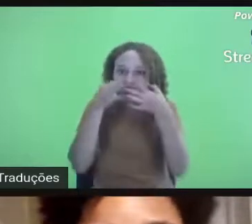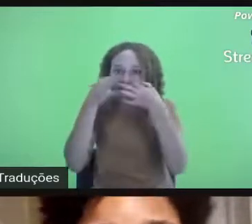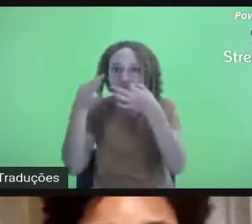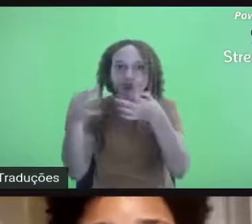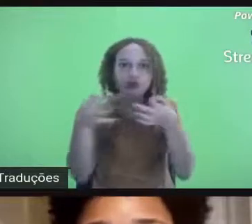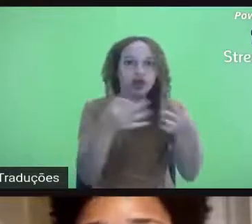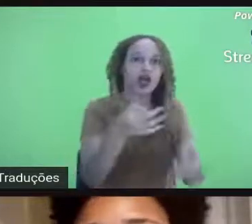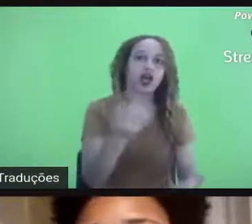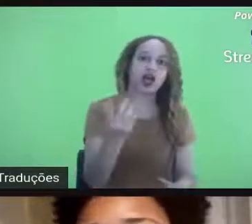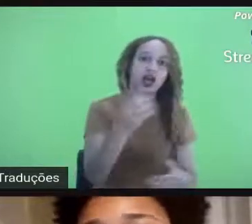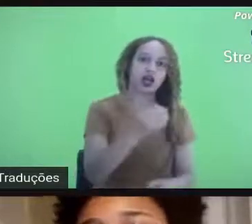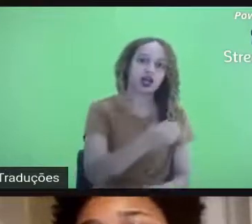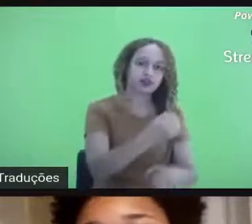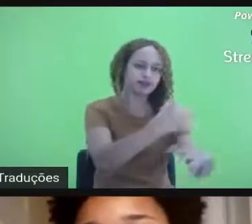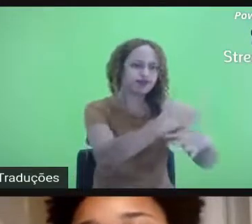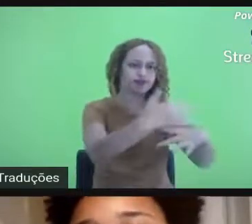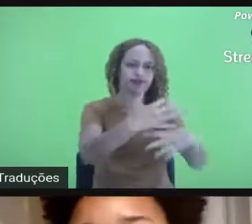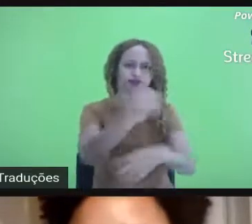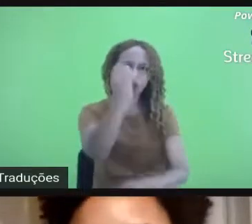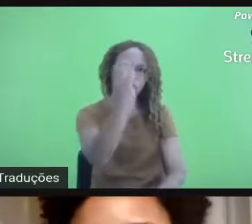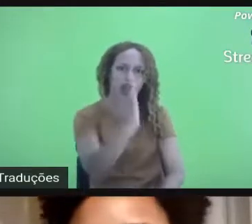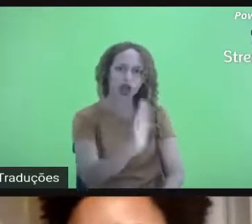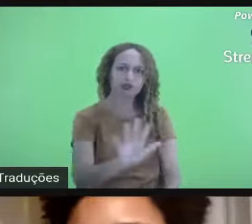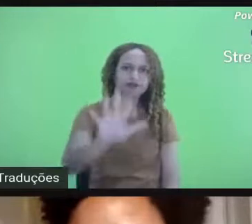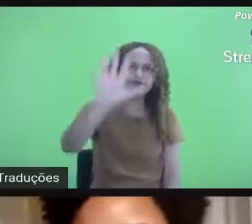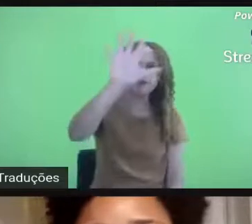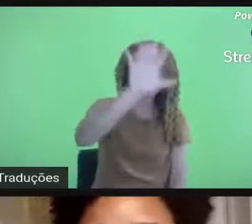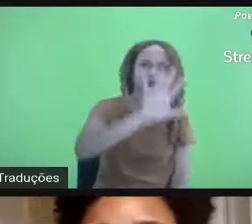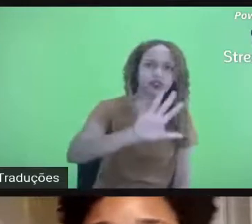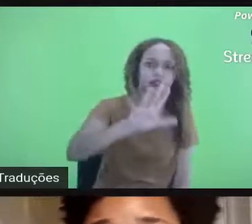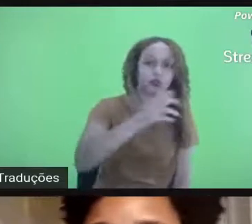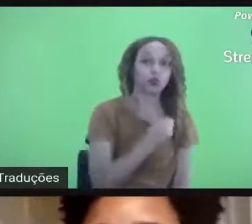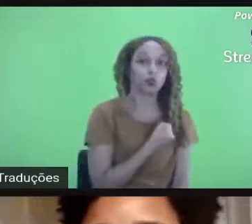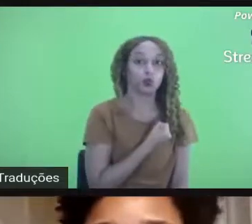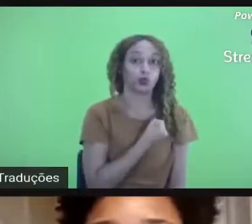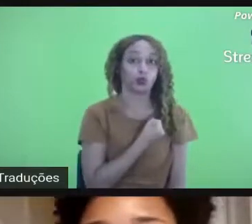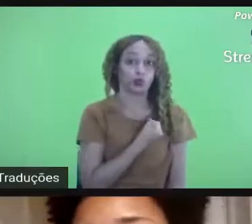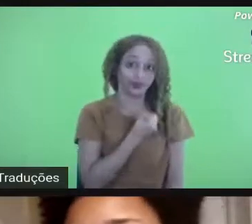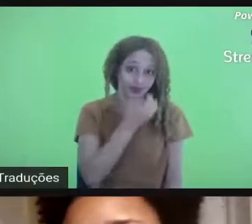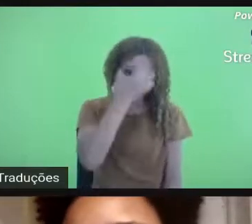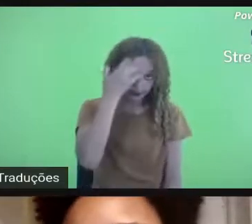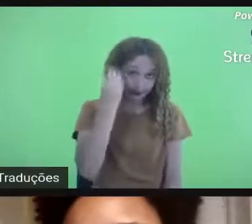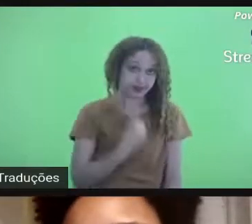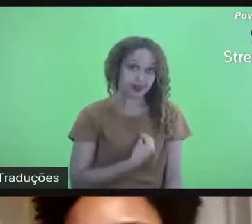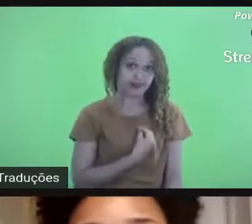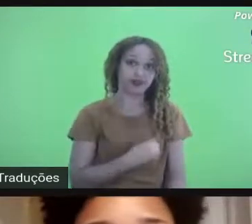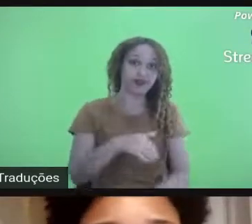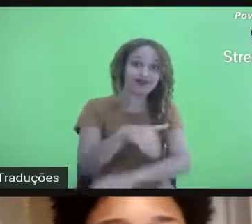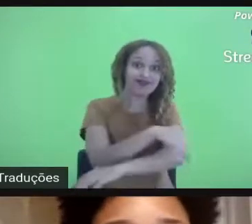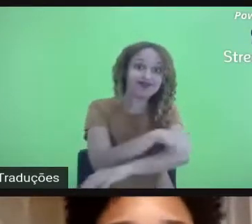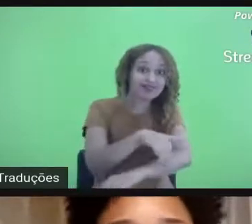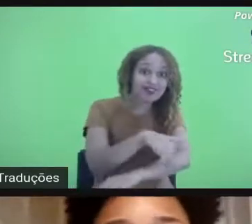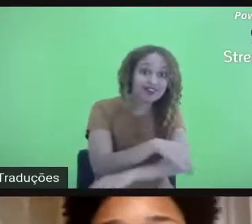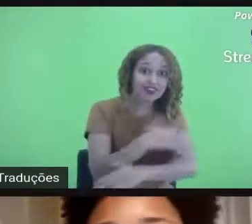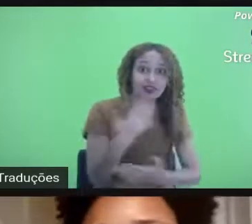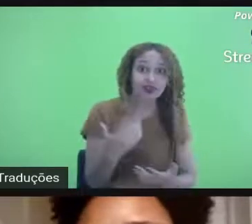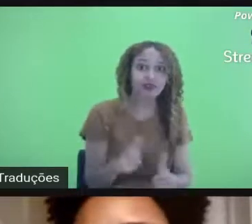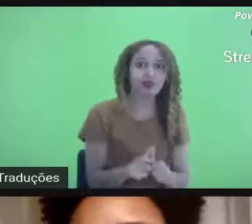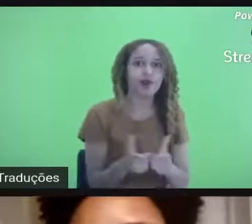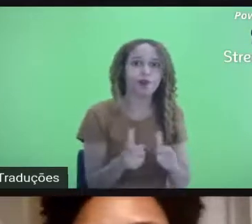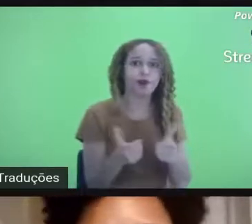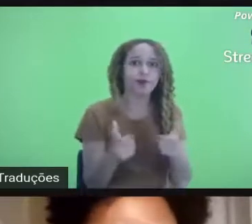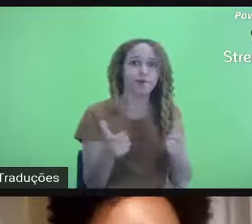cidades brasileiras, o quanto que esse número de moradores em situação de rua aumentou e o quanto que